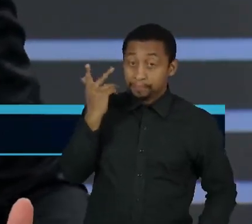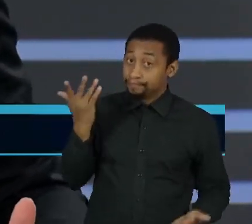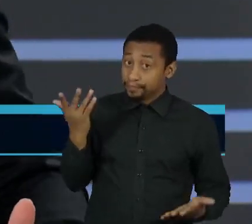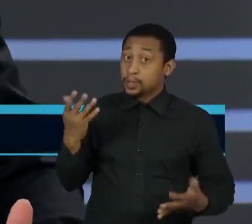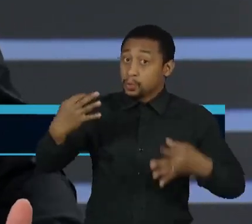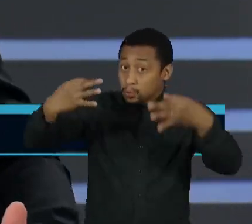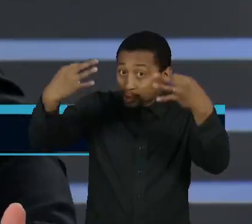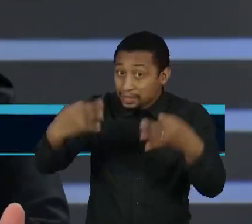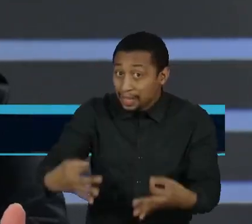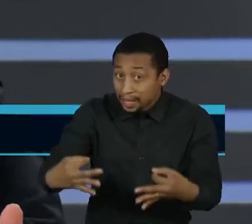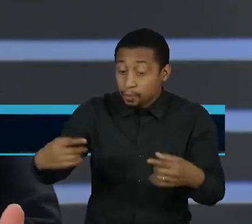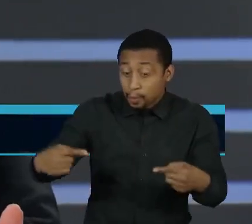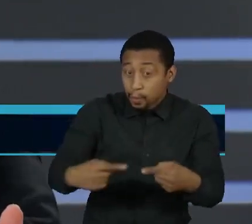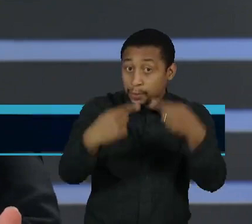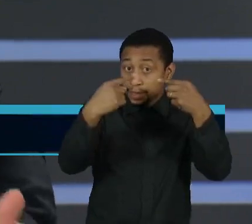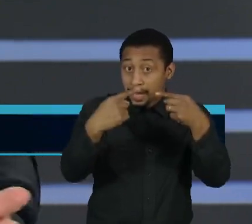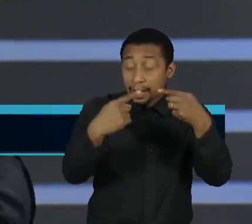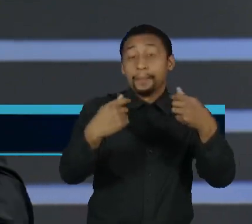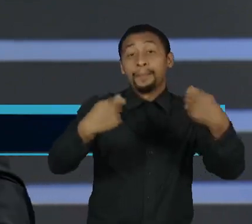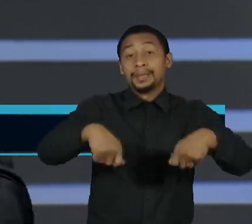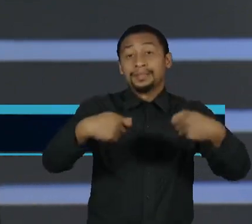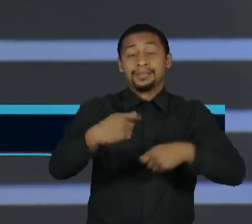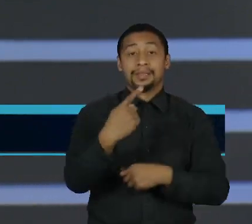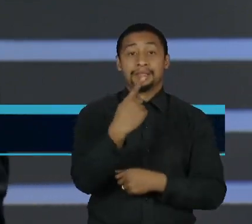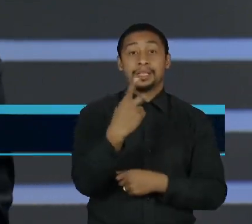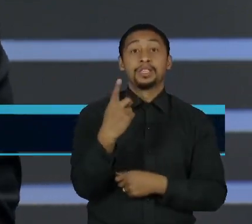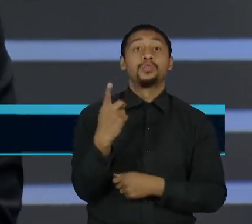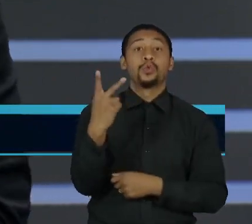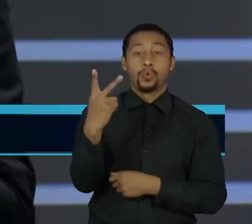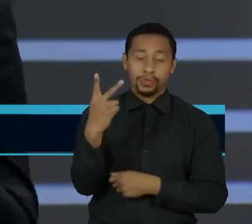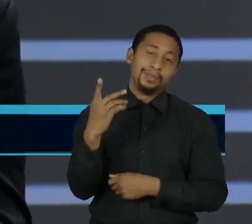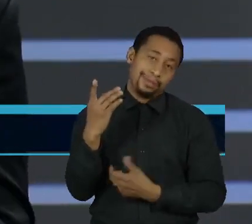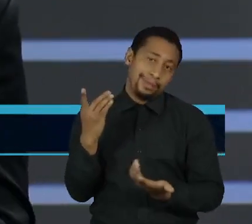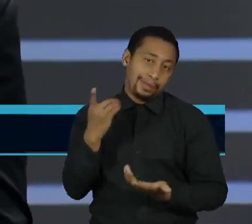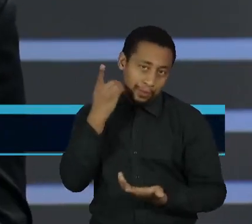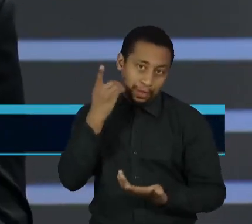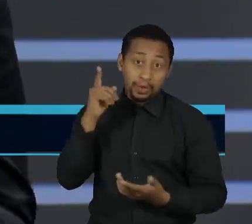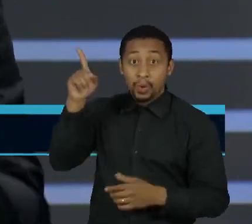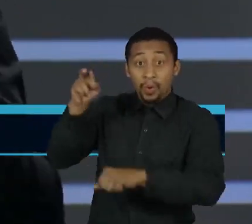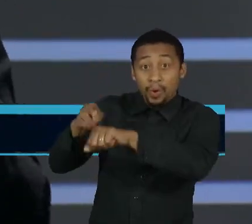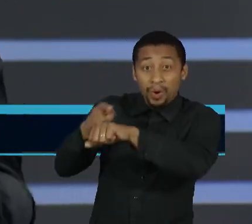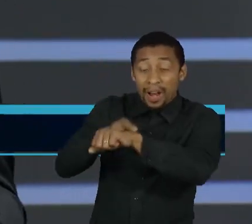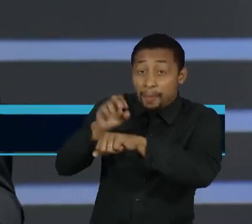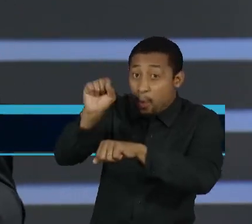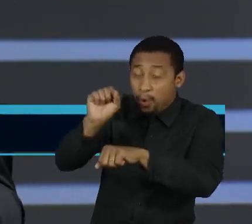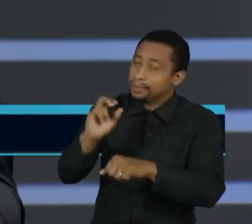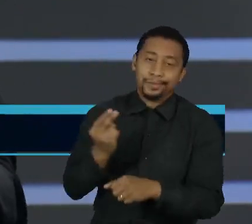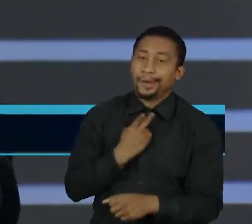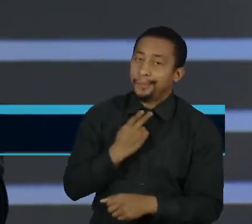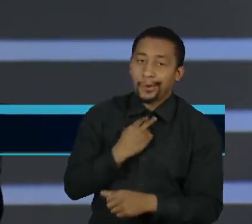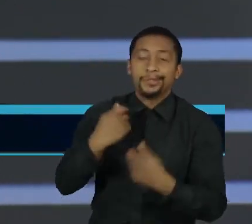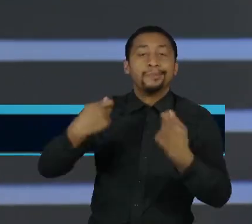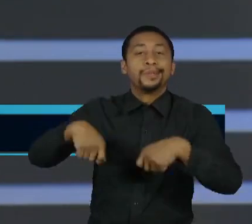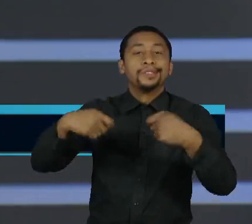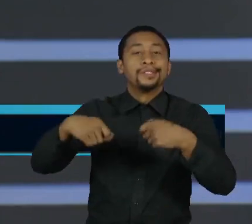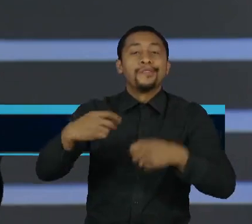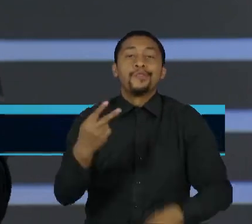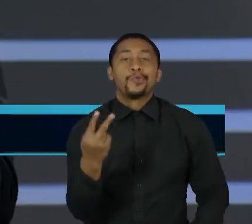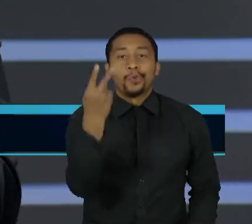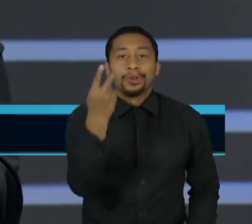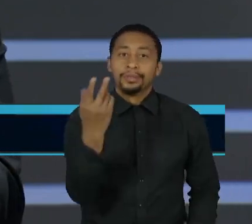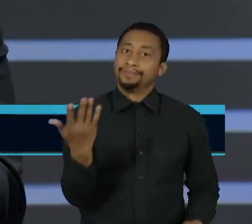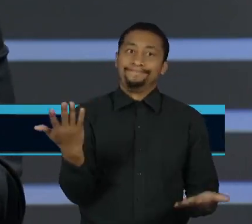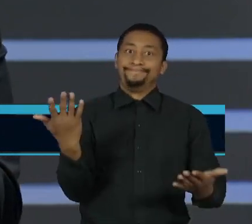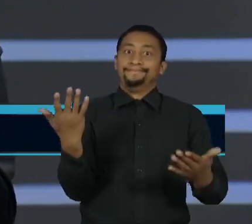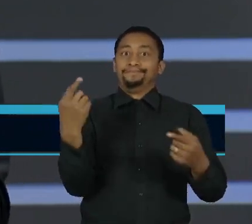teria 112 deputados. E Roraima não teria 8, teria 2 deputados. E por que isso importa? Porque o voto